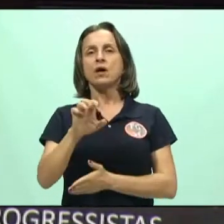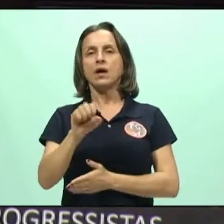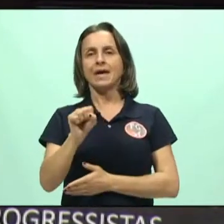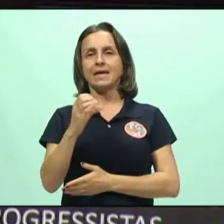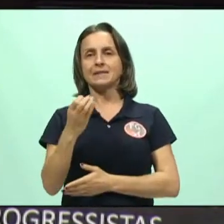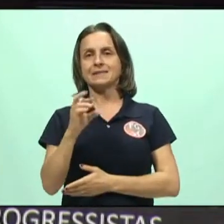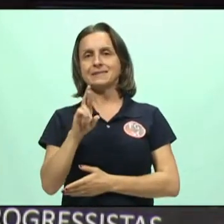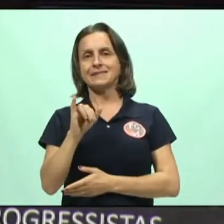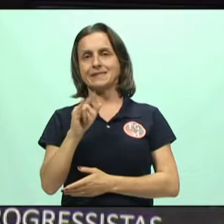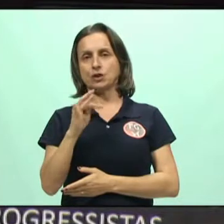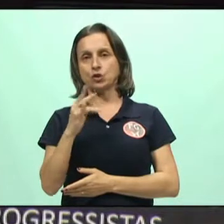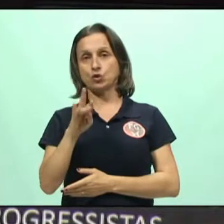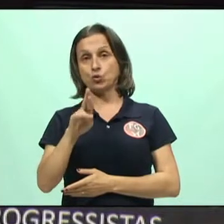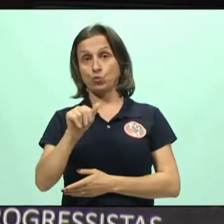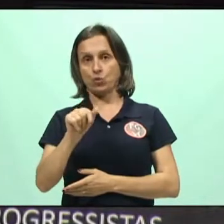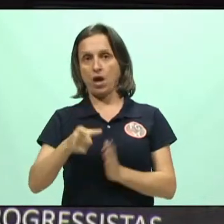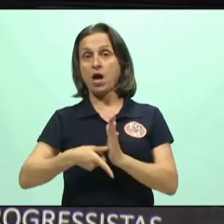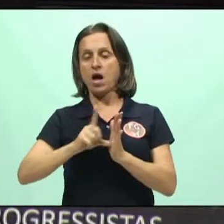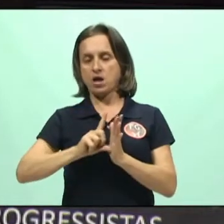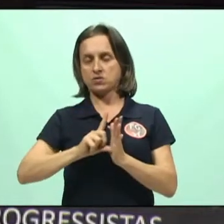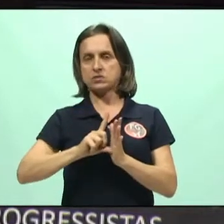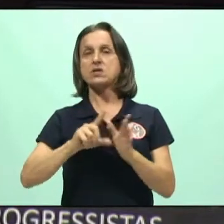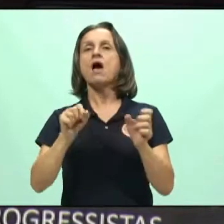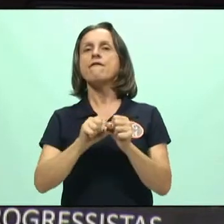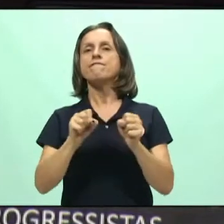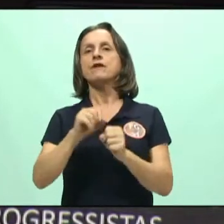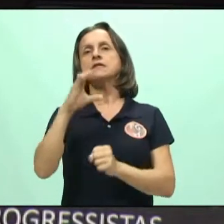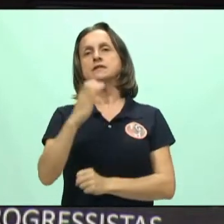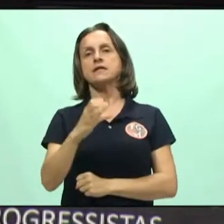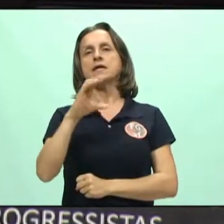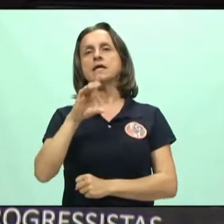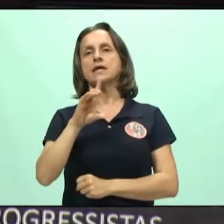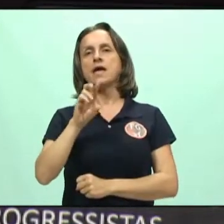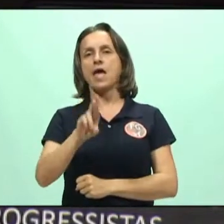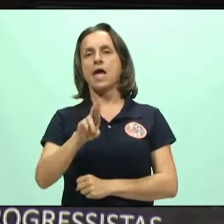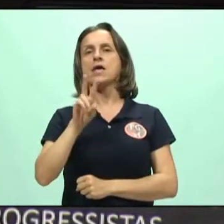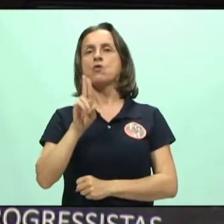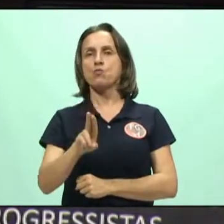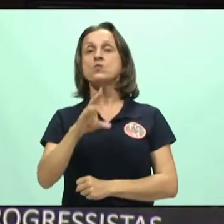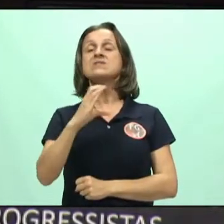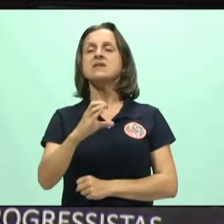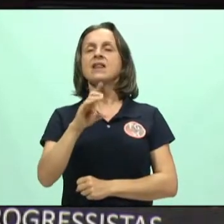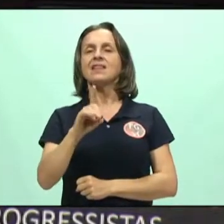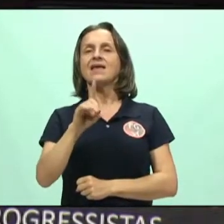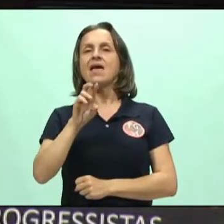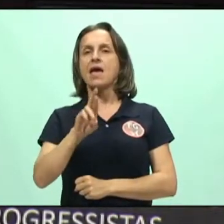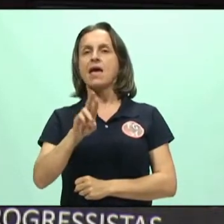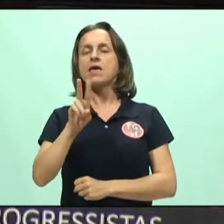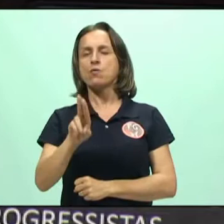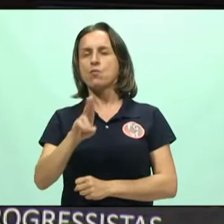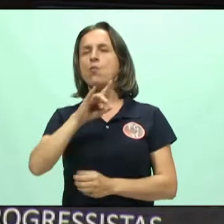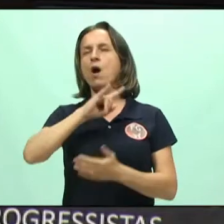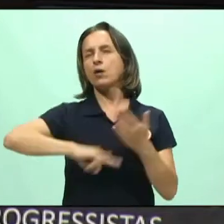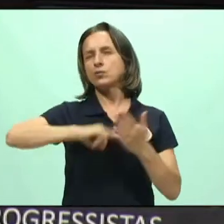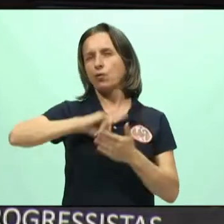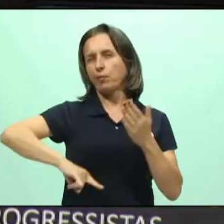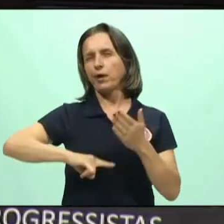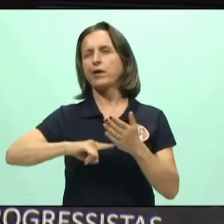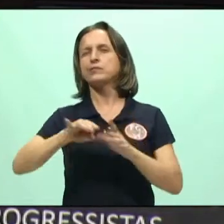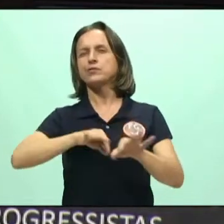Secretaria de Habitação fez para muitos a cdr1 que agora documento de